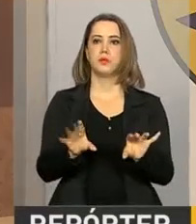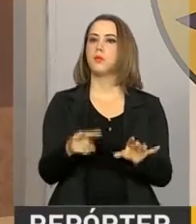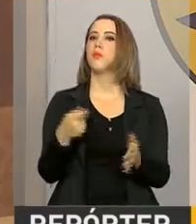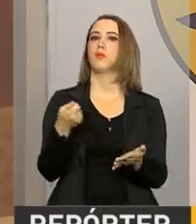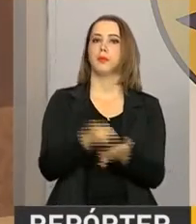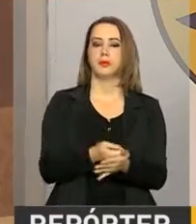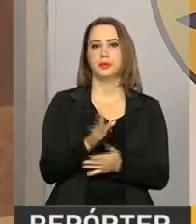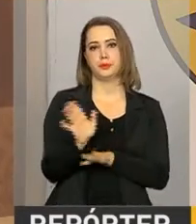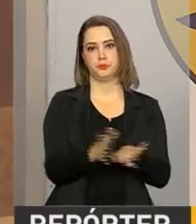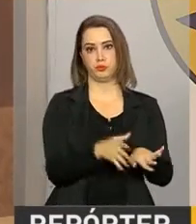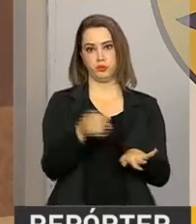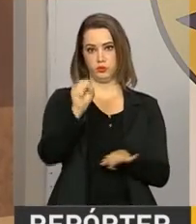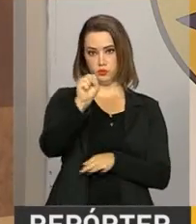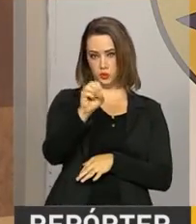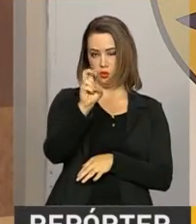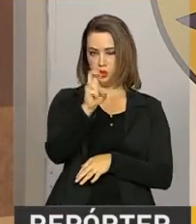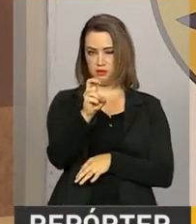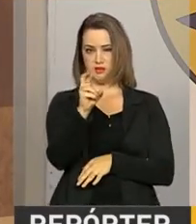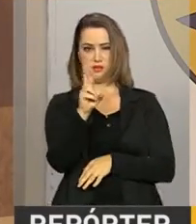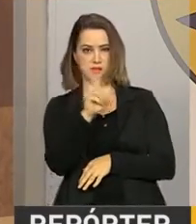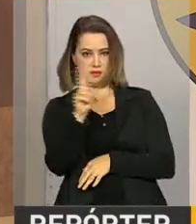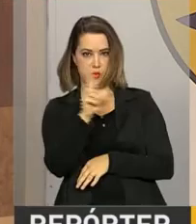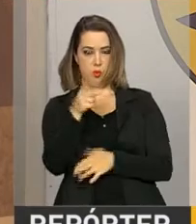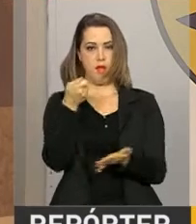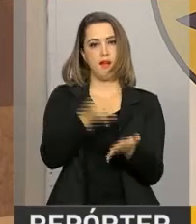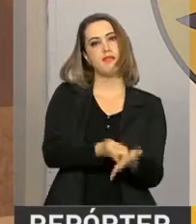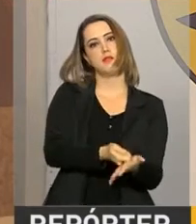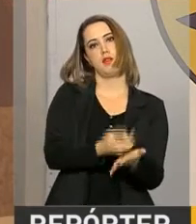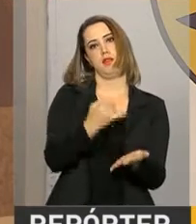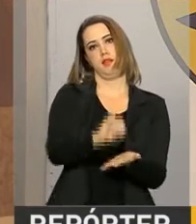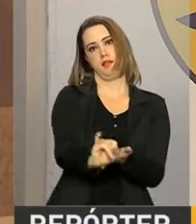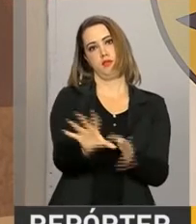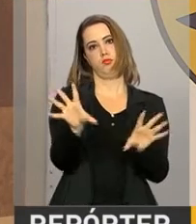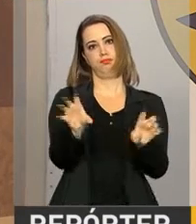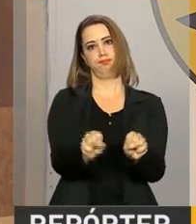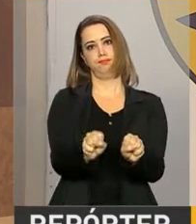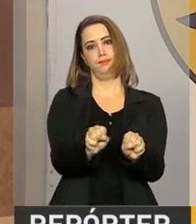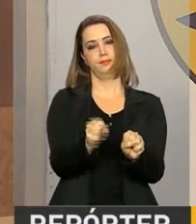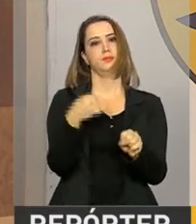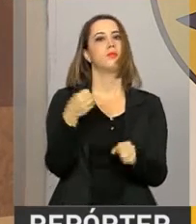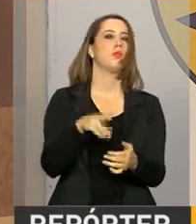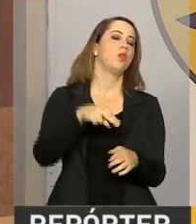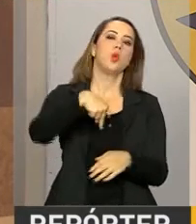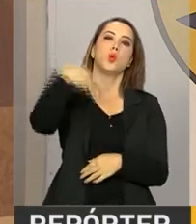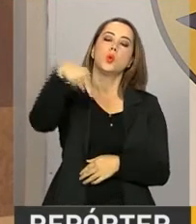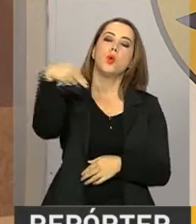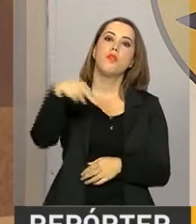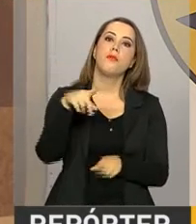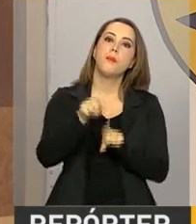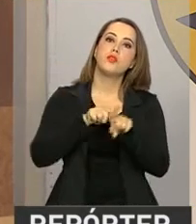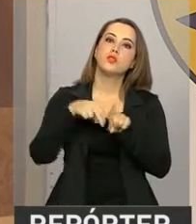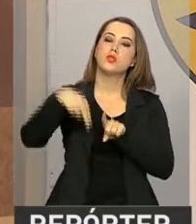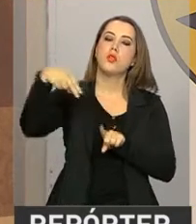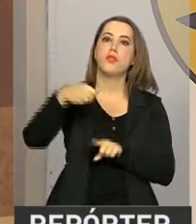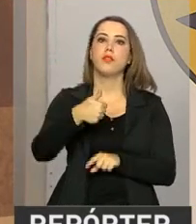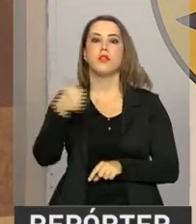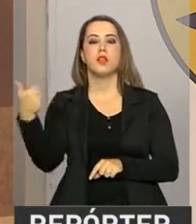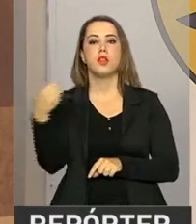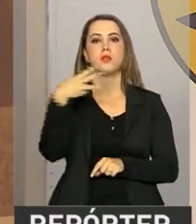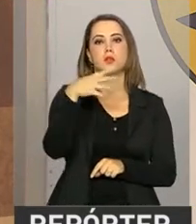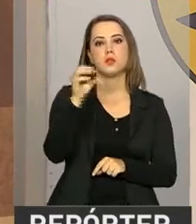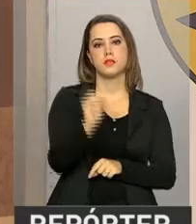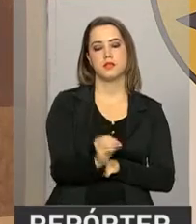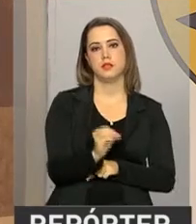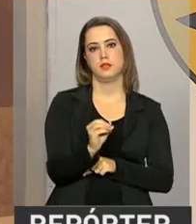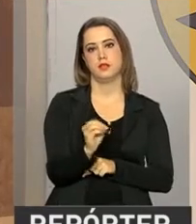a multa ela tem 85 reais e treze centavos e novembro ela vai para 130 e dezesseis centavos né além disso a gente